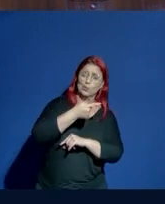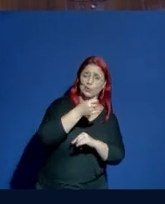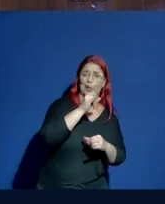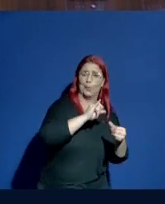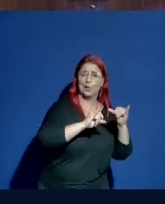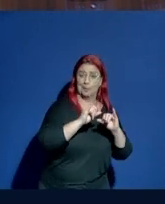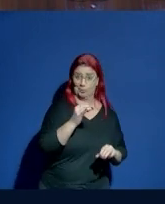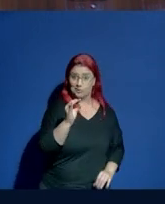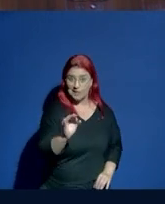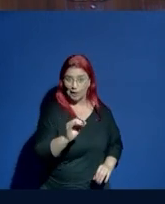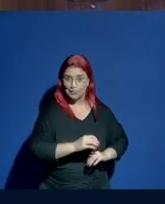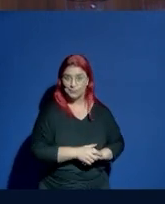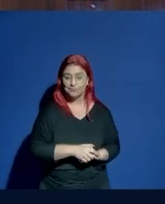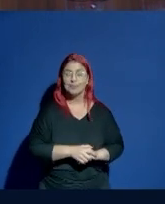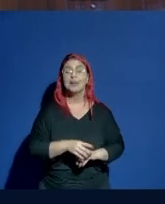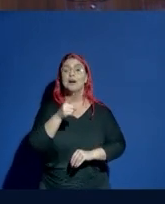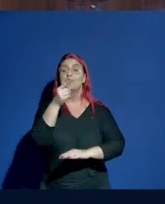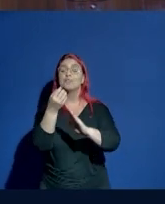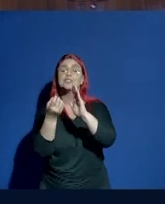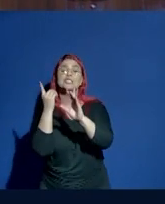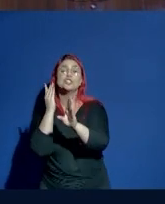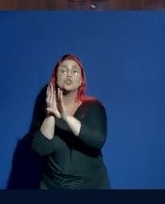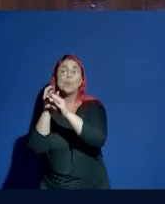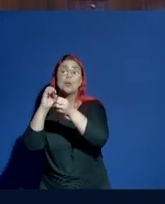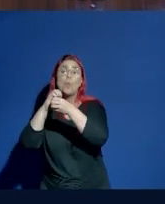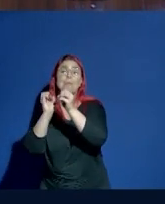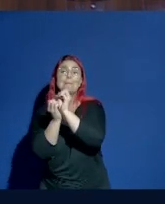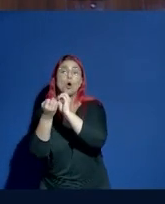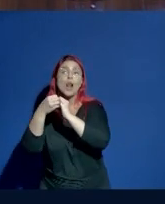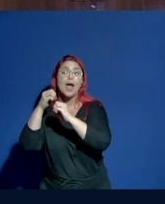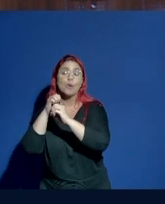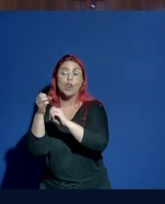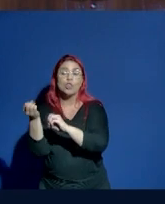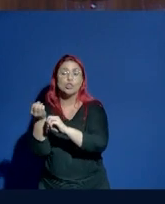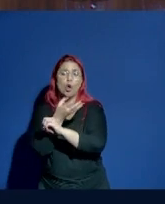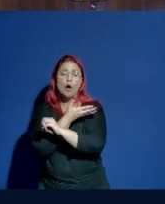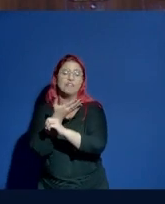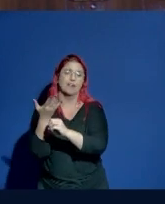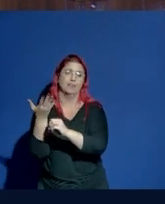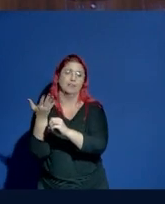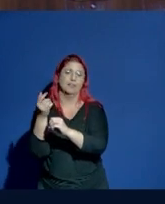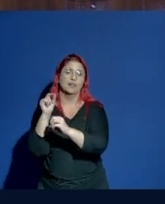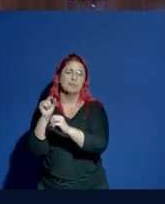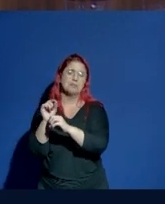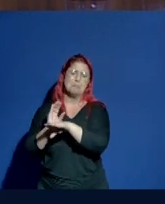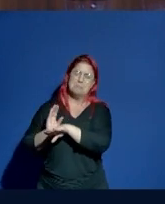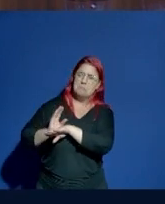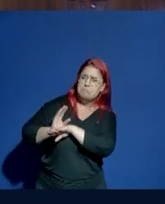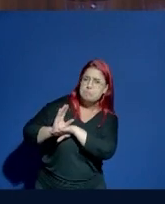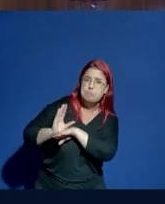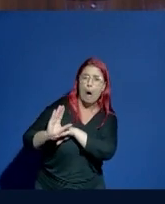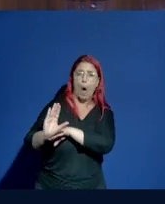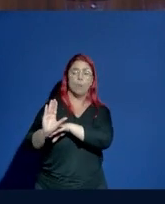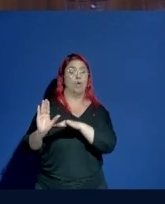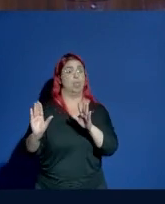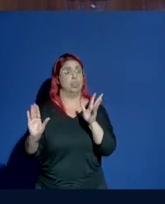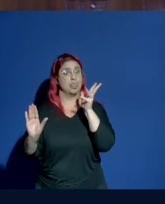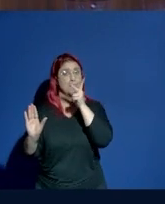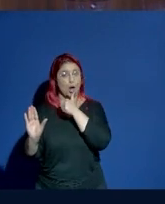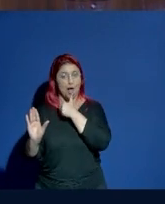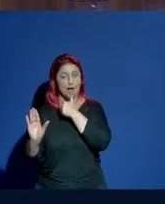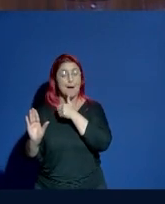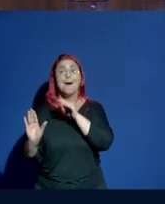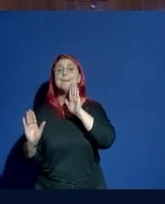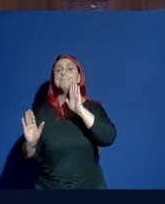químico. Para descobrir uma molécula nova, são milhões, talvez bilhões de investimento e demora muito tempo.